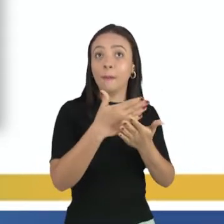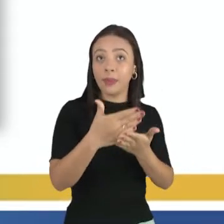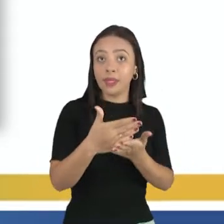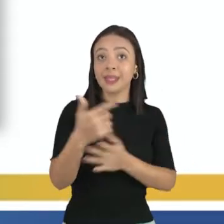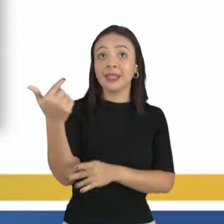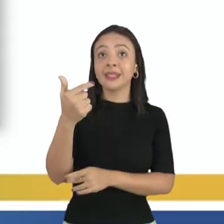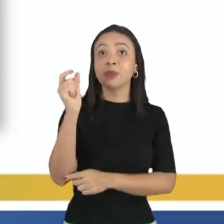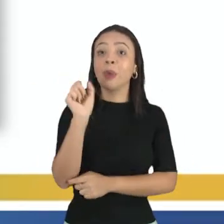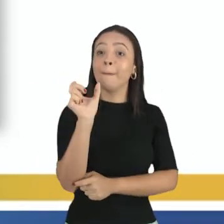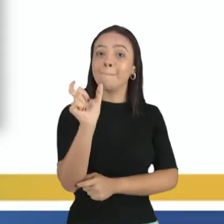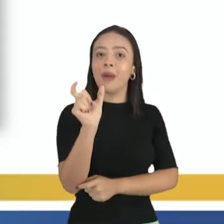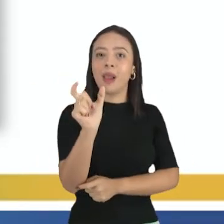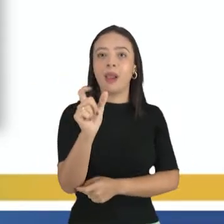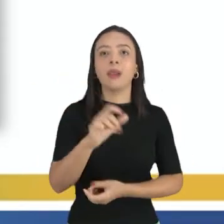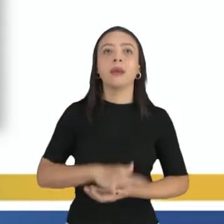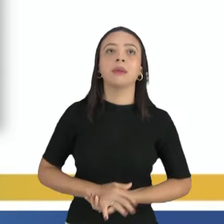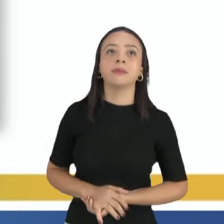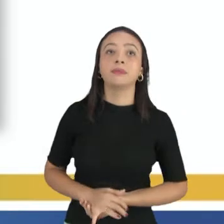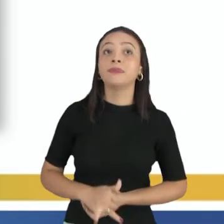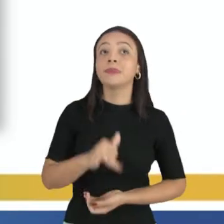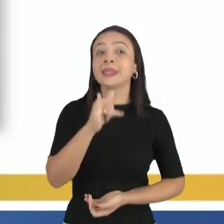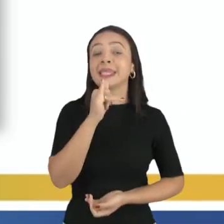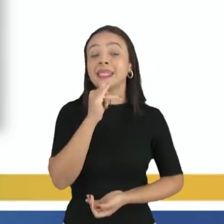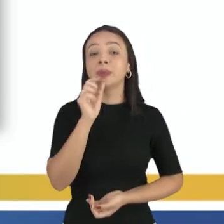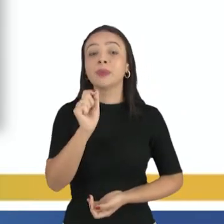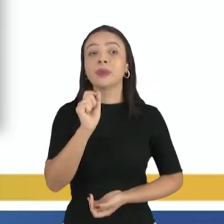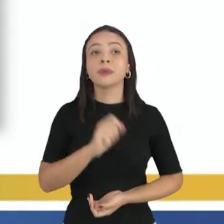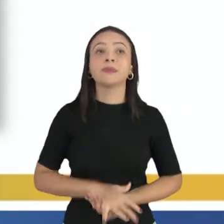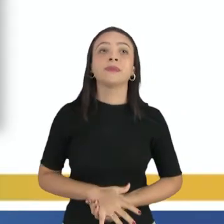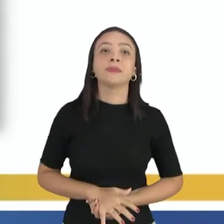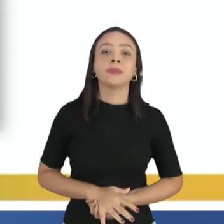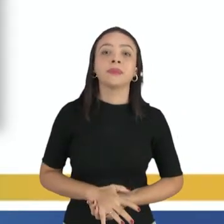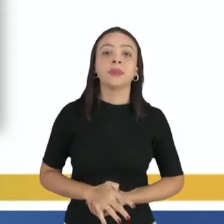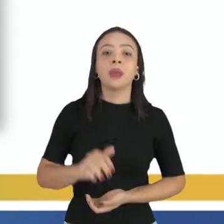inicia a segunda palavra. Um exemplo disso é